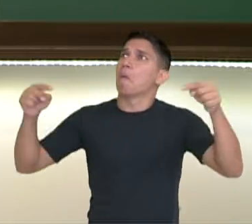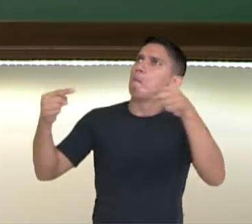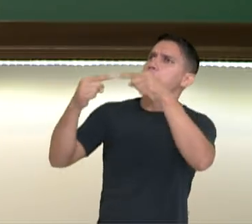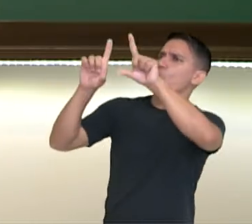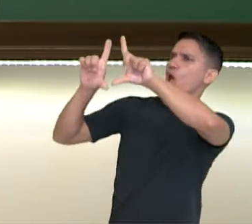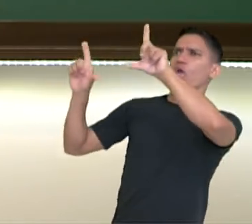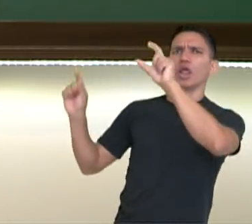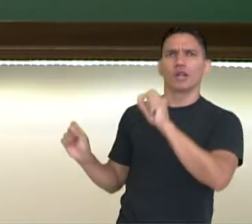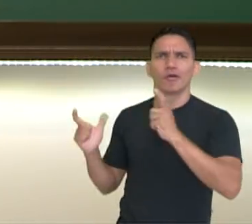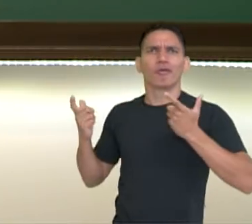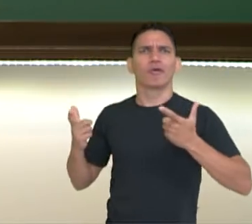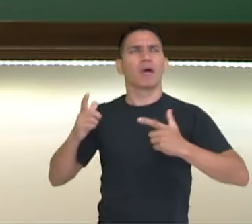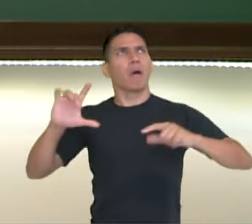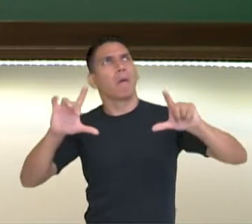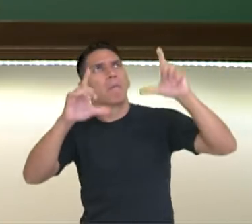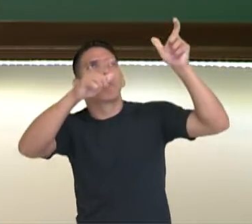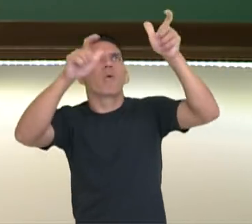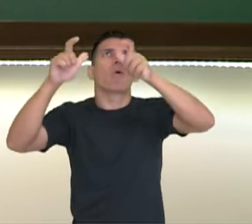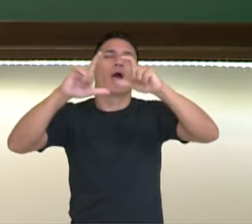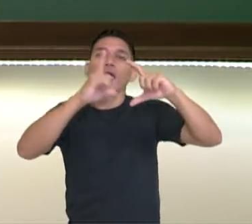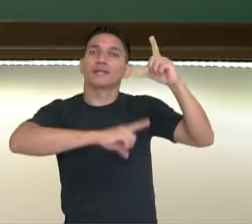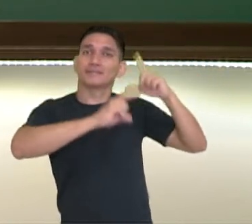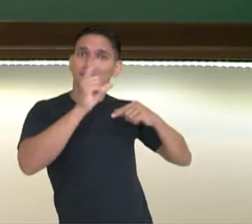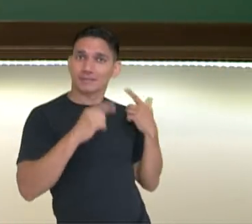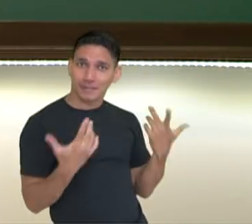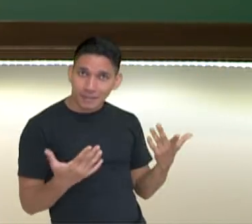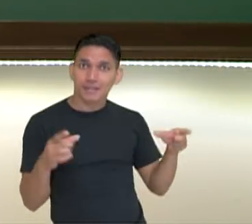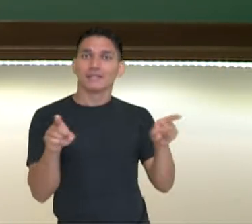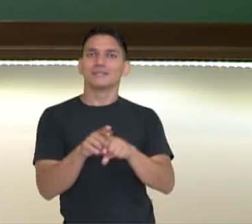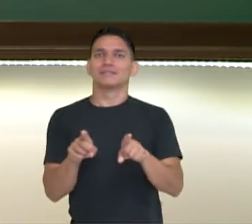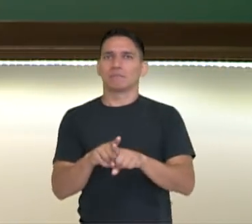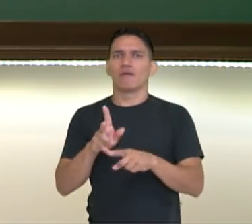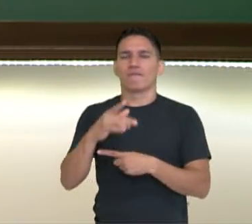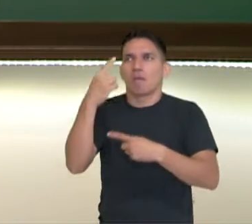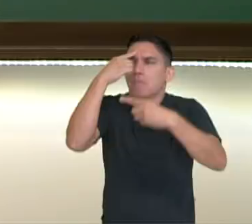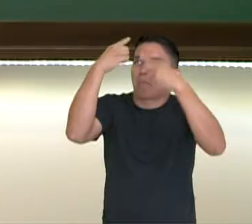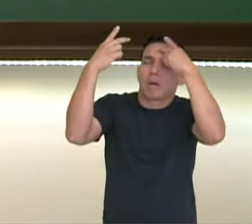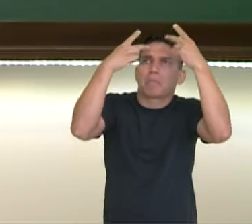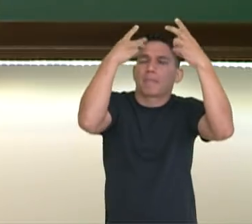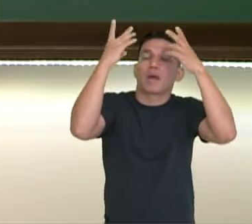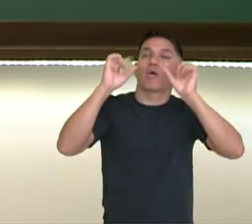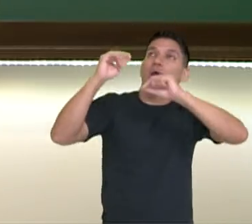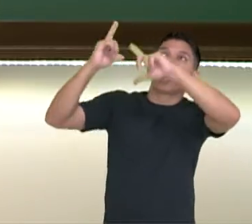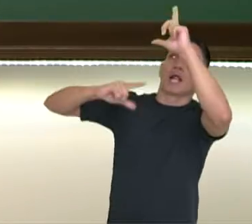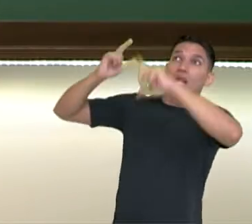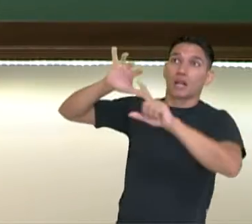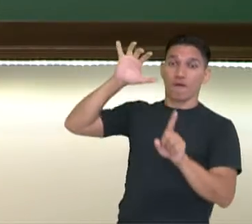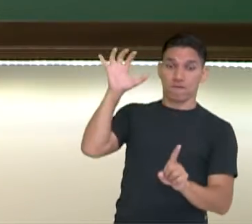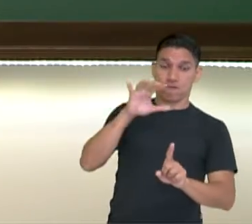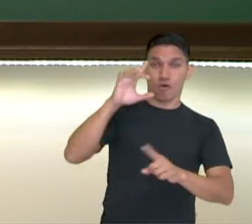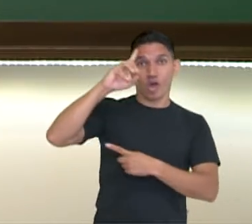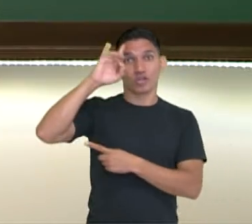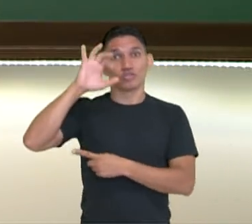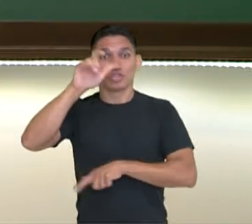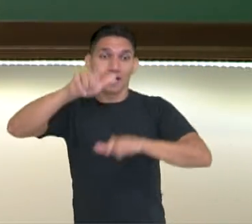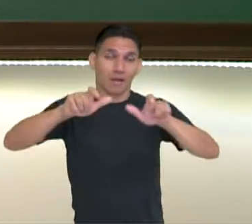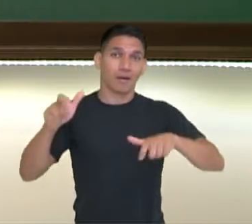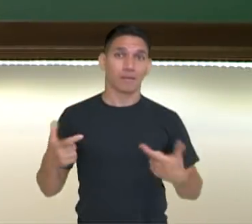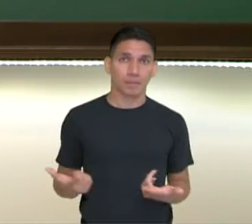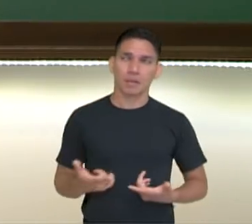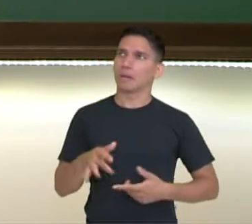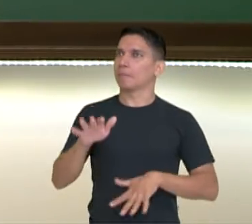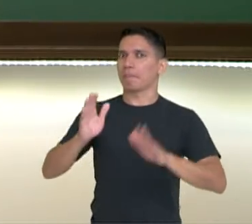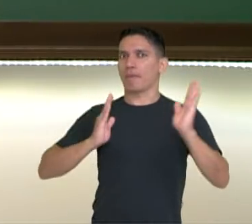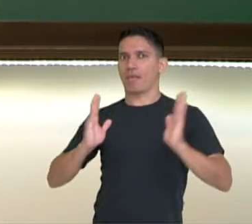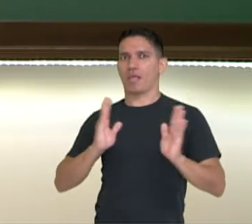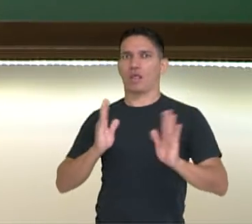de acordo com a posição das estrelas. Então, eles vão desenvolver essa ideia também de que os astros poderiam influenciar no dia das pessoas, como criando